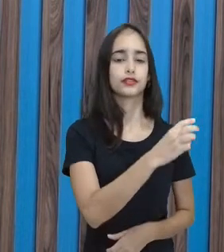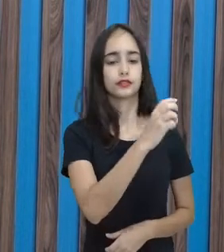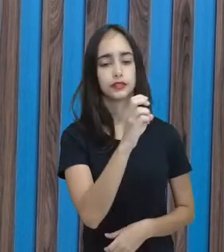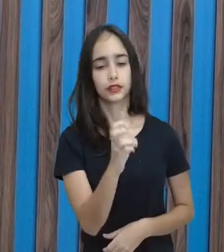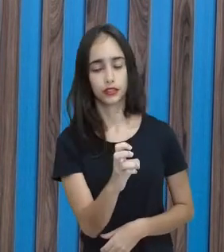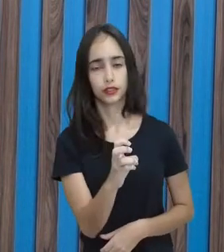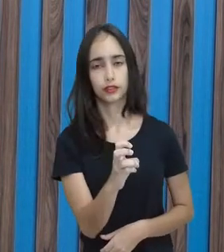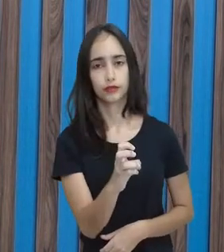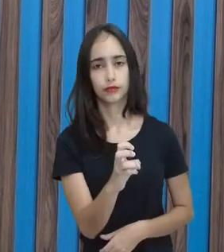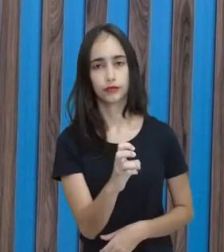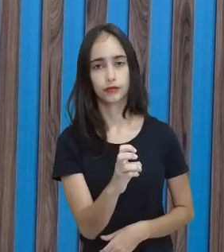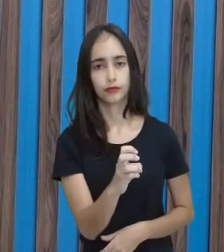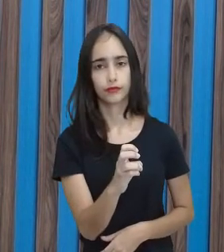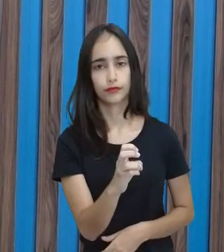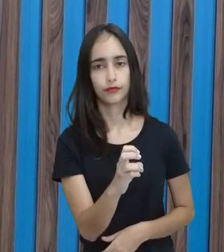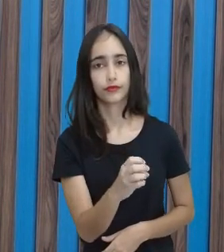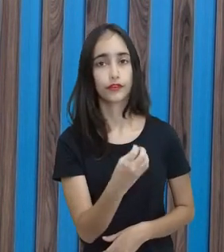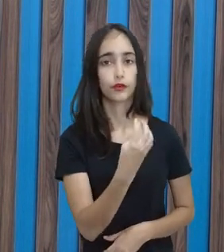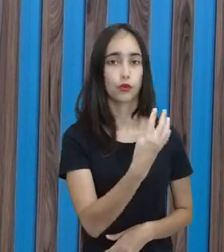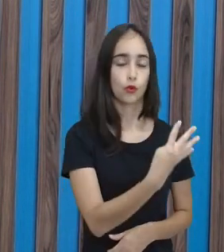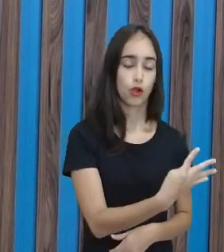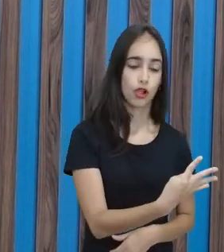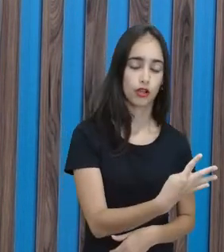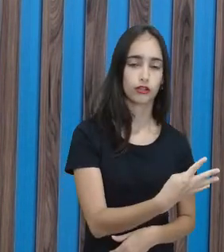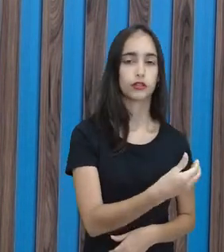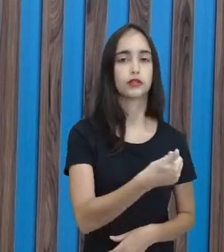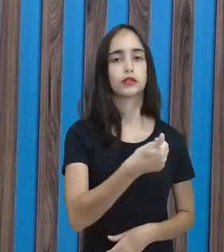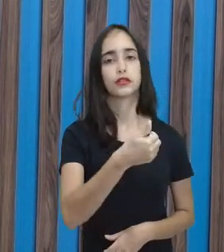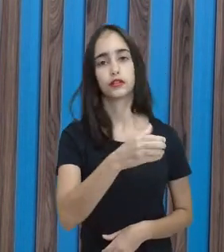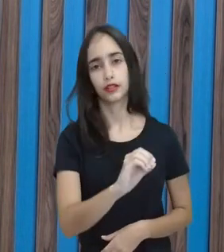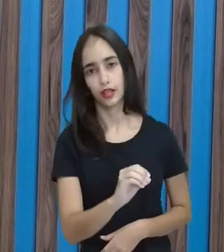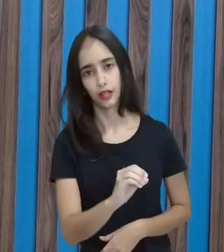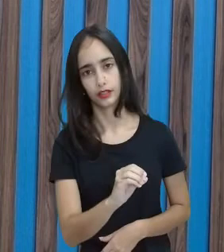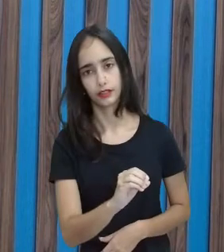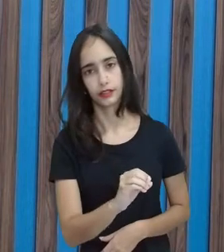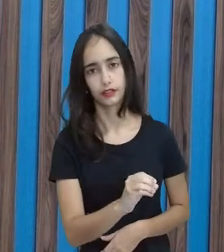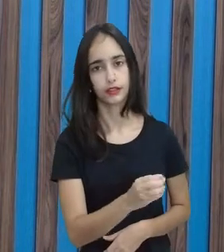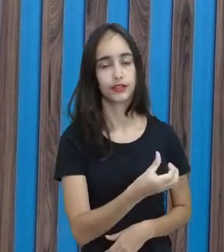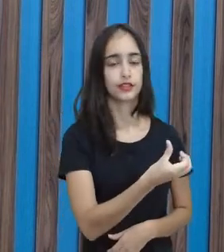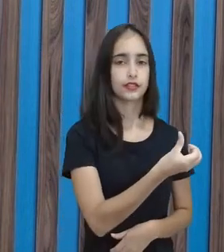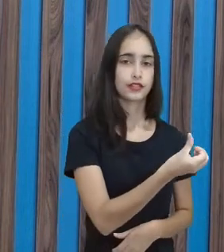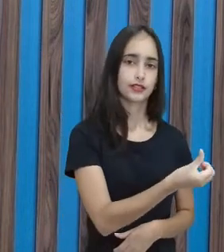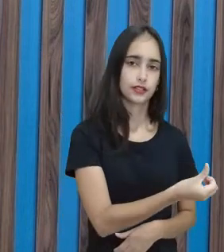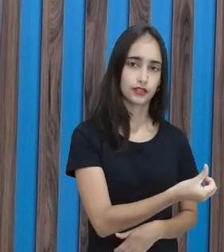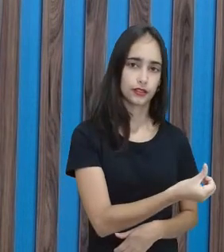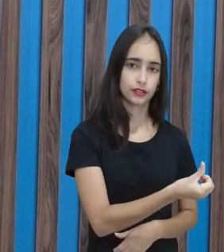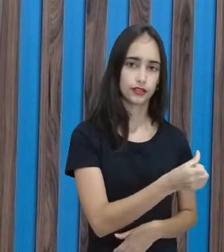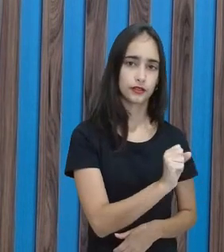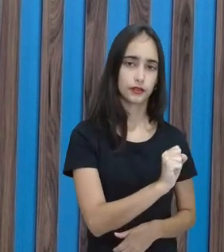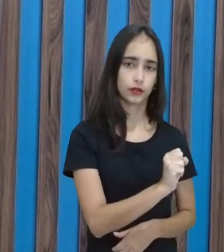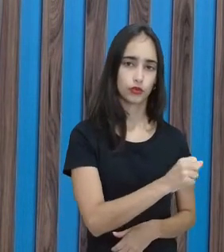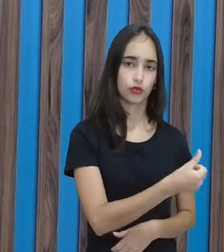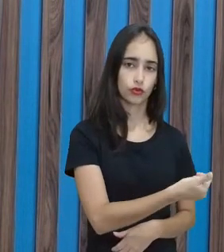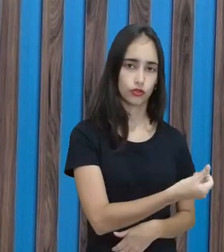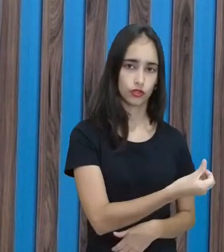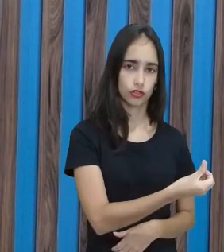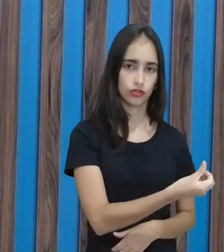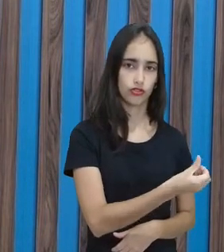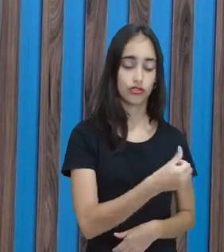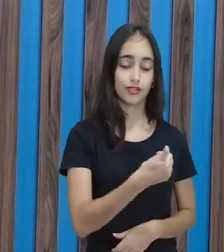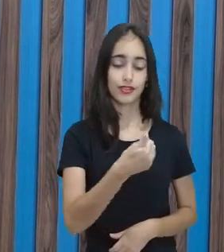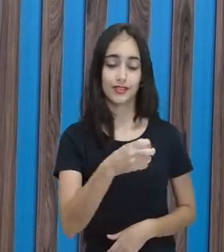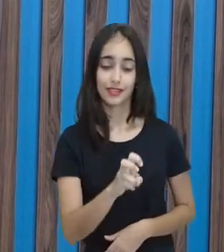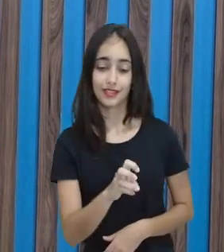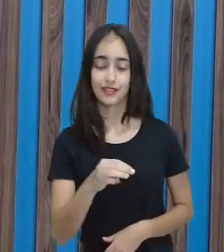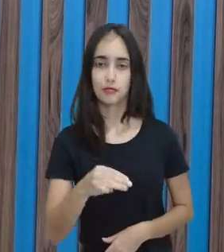metros. O primeiro 4 segundos, o outro 10 metros. Aqui 6 segundos e